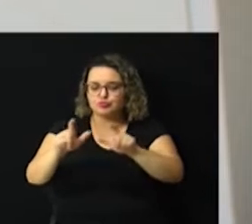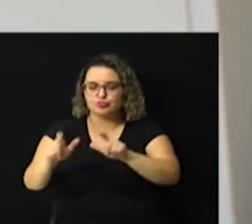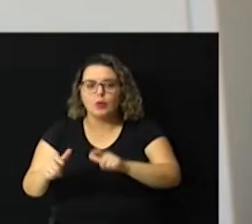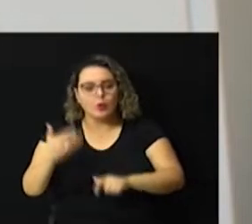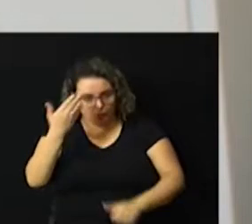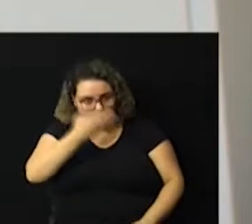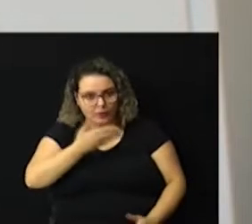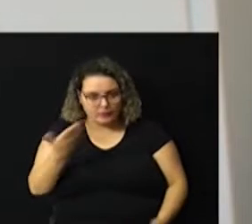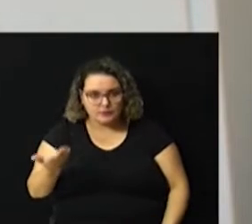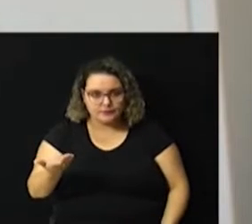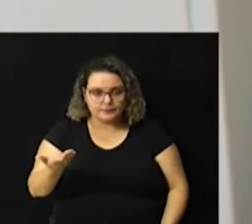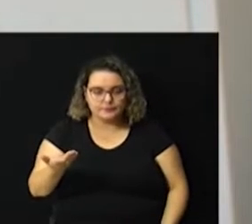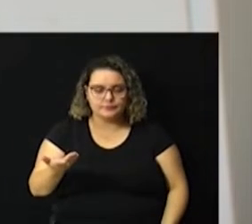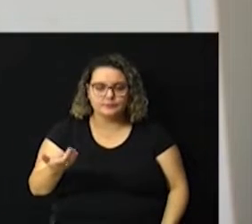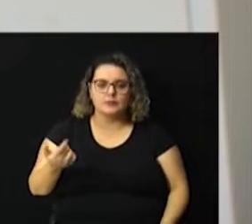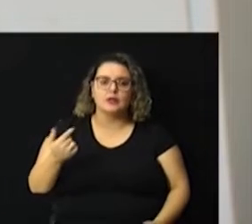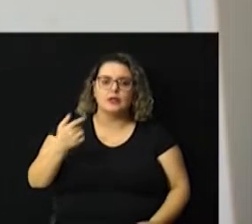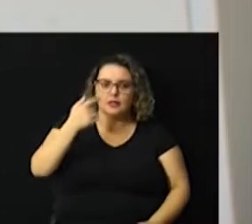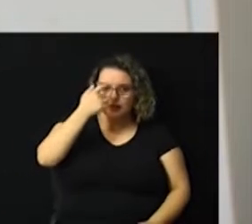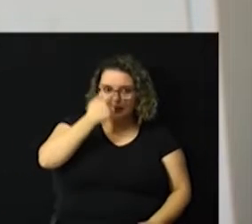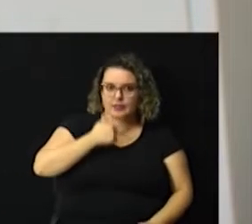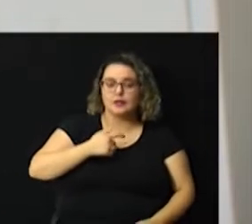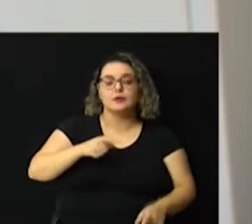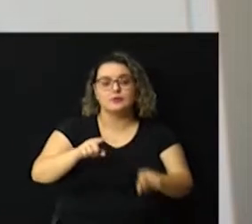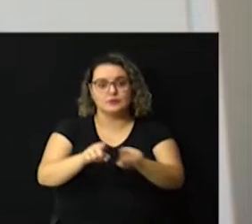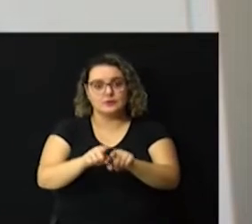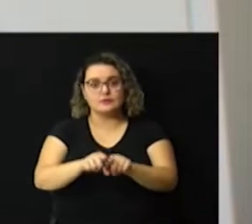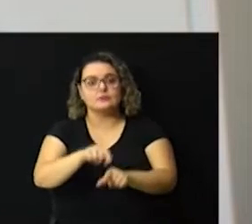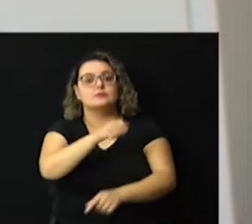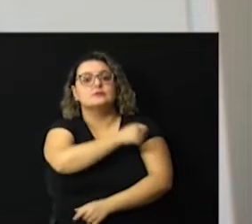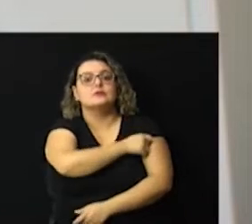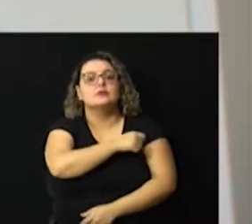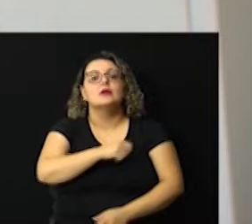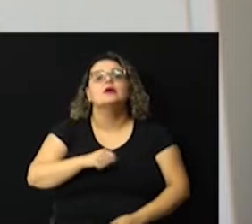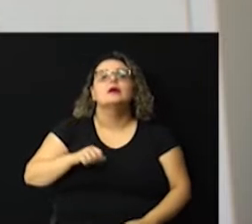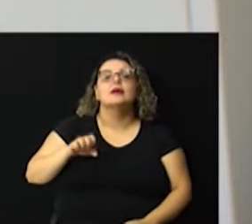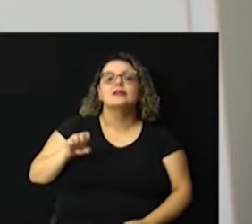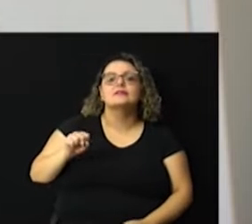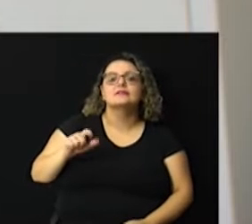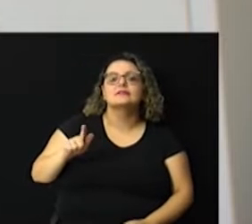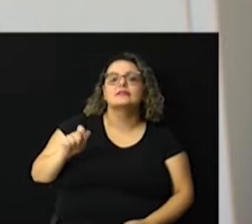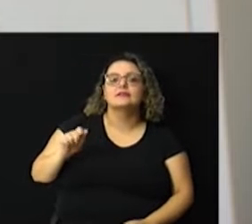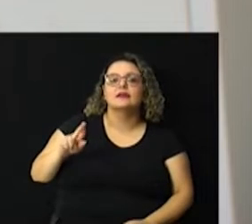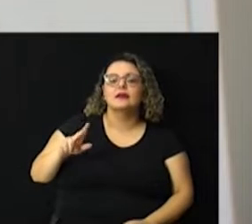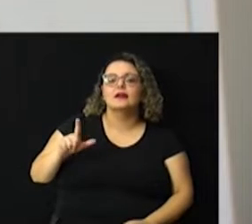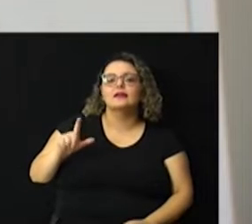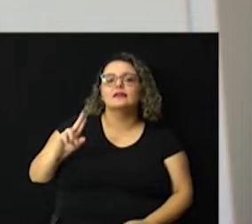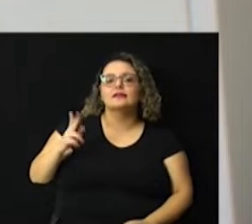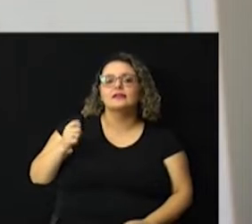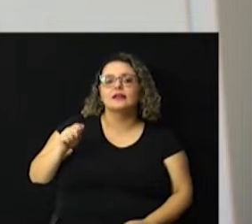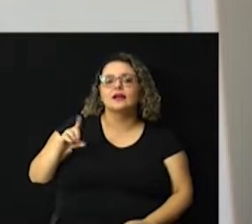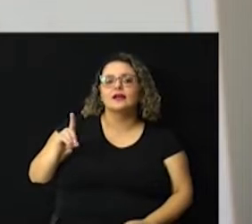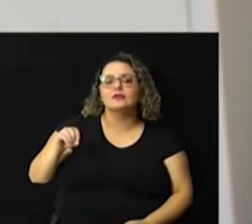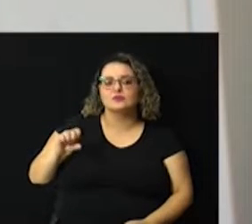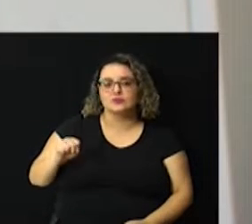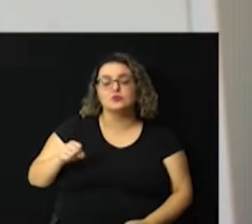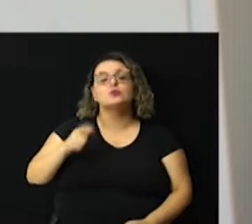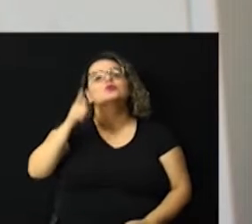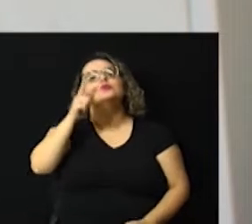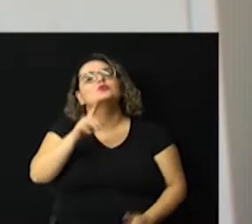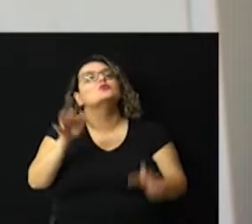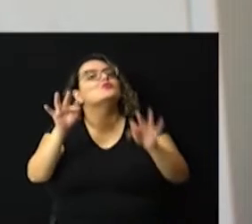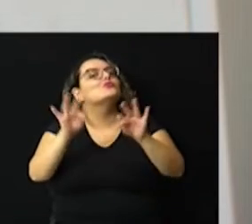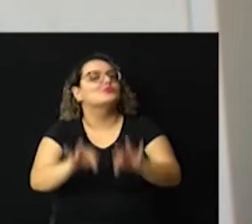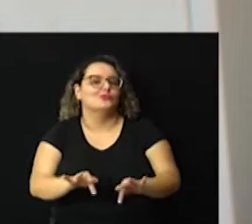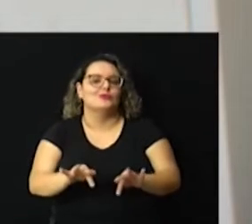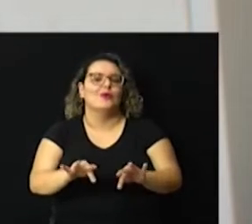e, felizmente, eu e os alunos do Luiz Galhardo conseguimos estar entre os finalistas do Prêmio